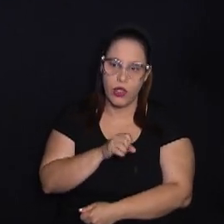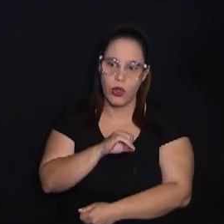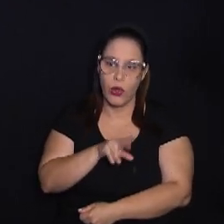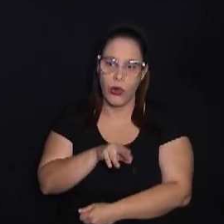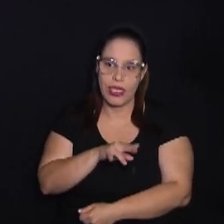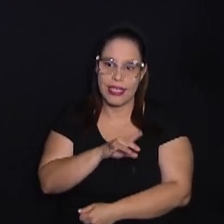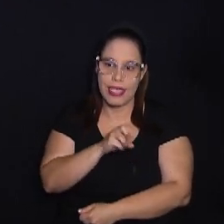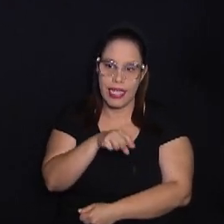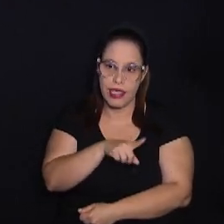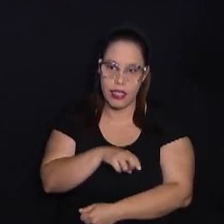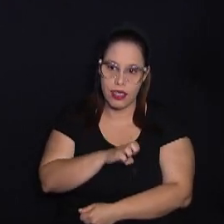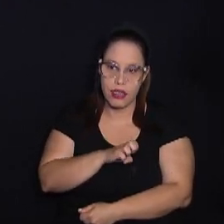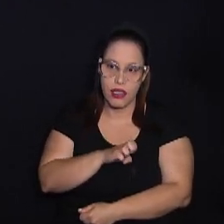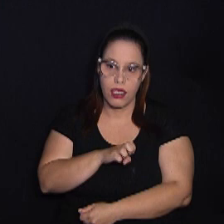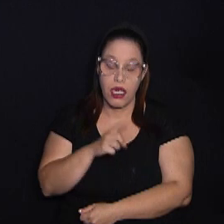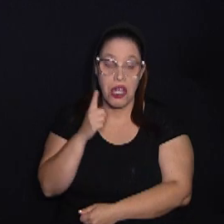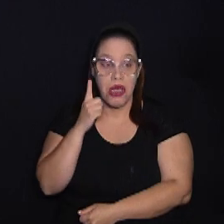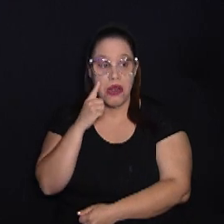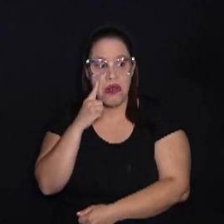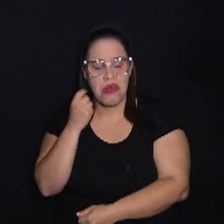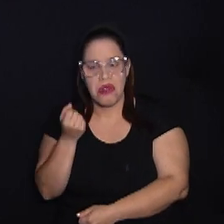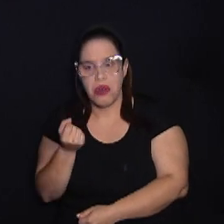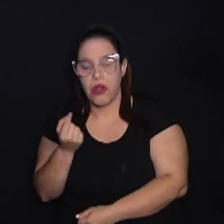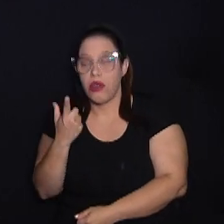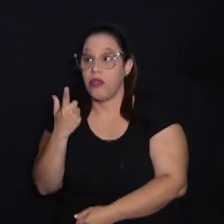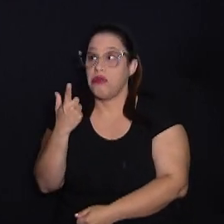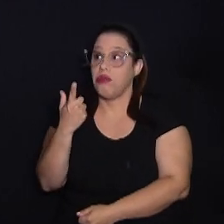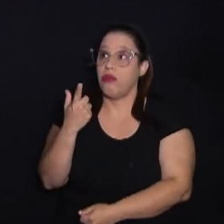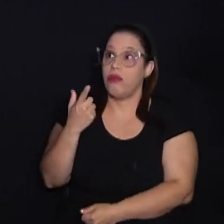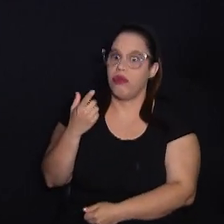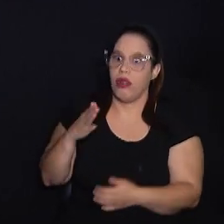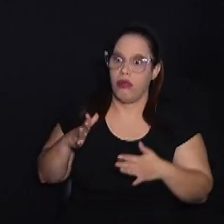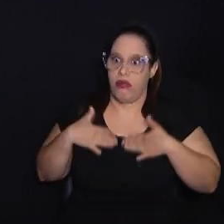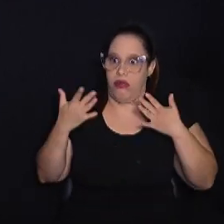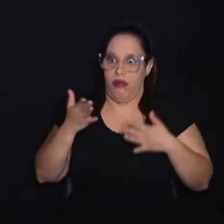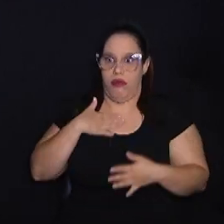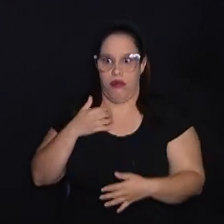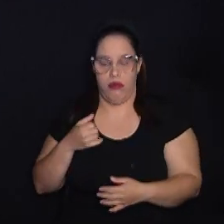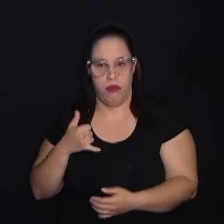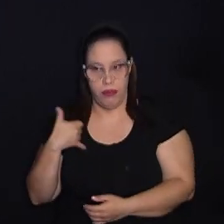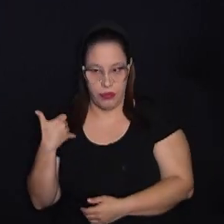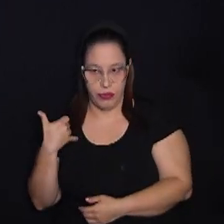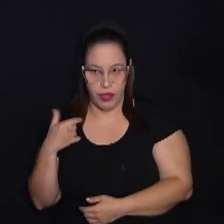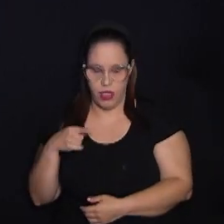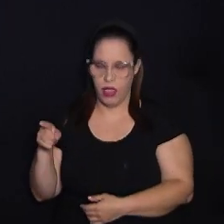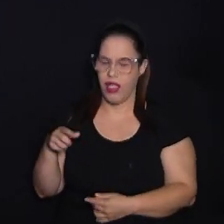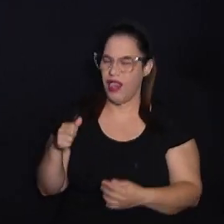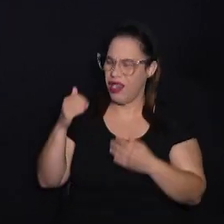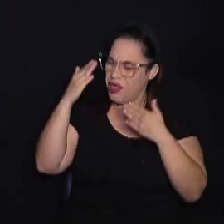Ele foi o único que não se espantou com a minha idade e a quem eu devo muito.